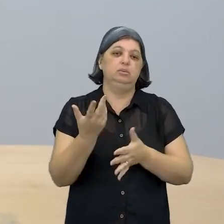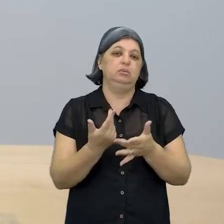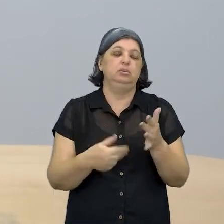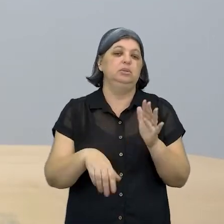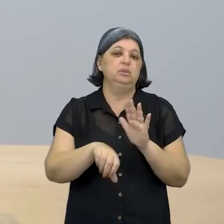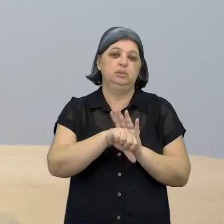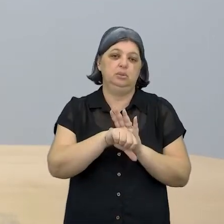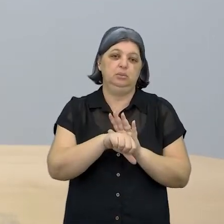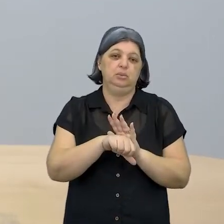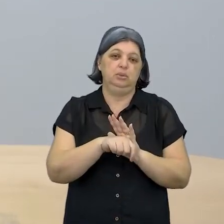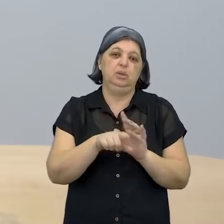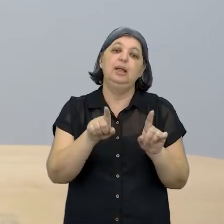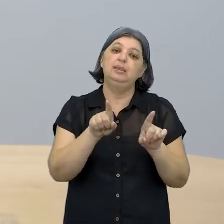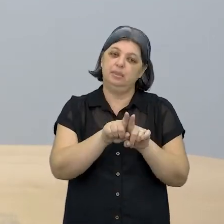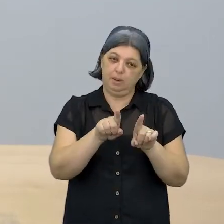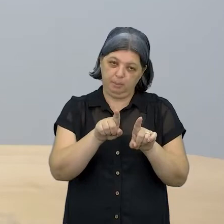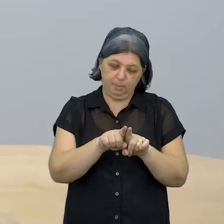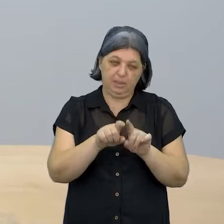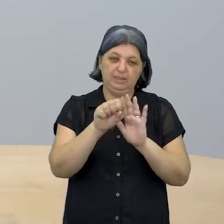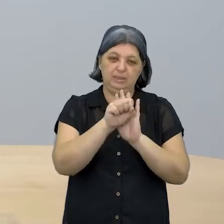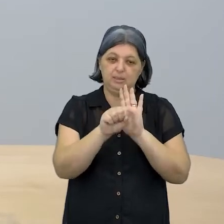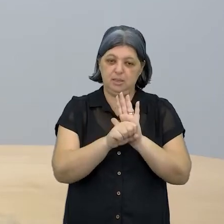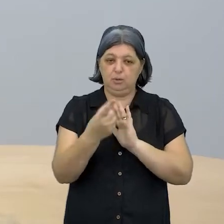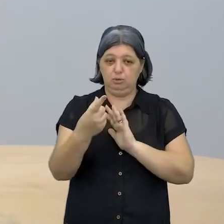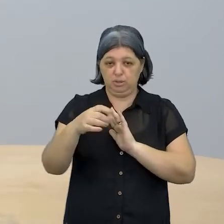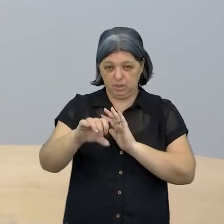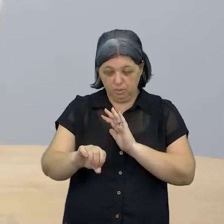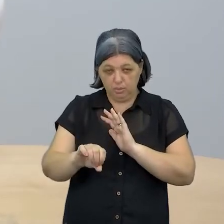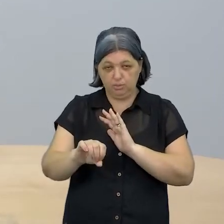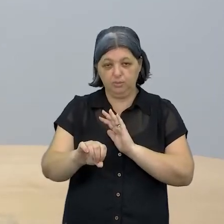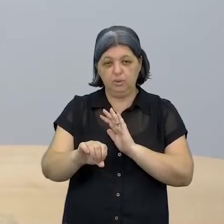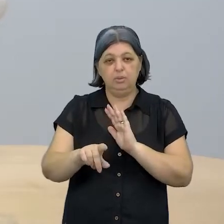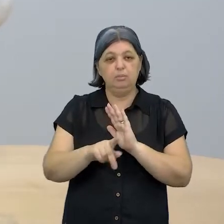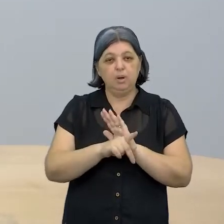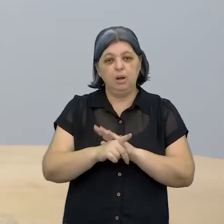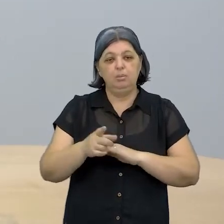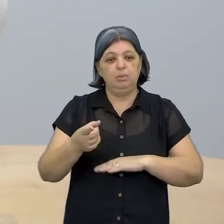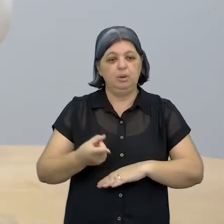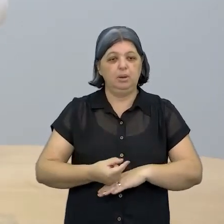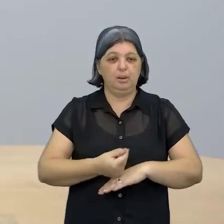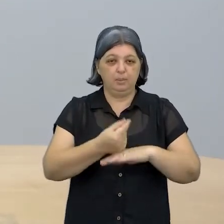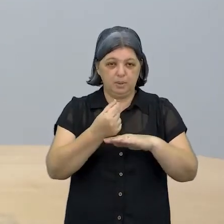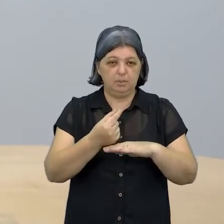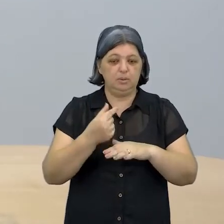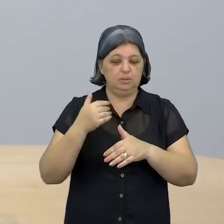ao mesmo tempo, também ali no século XIX, o capitalismo vai se